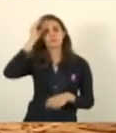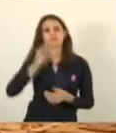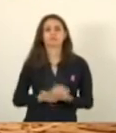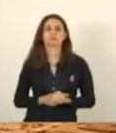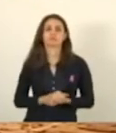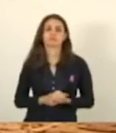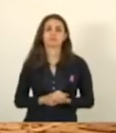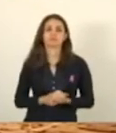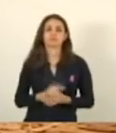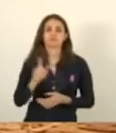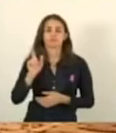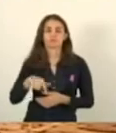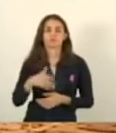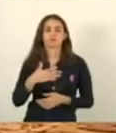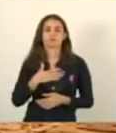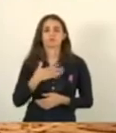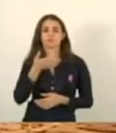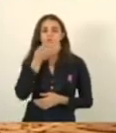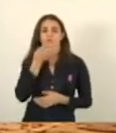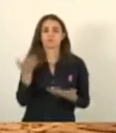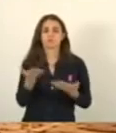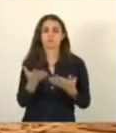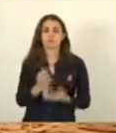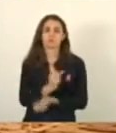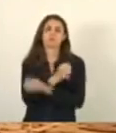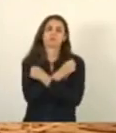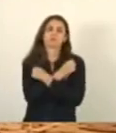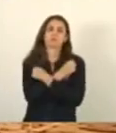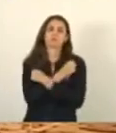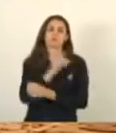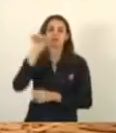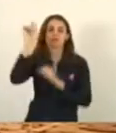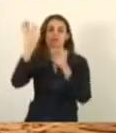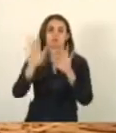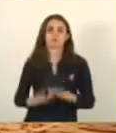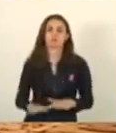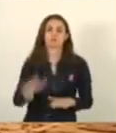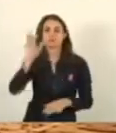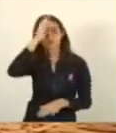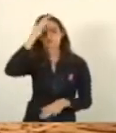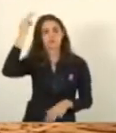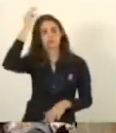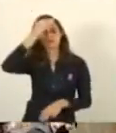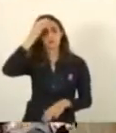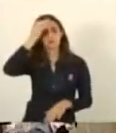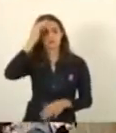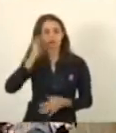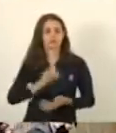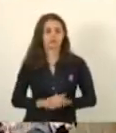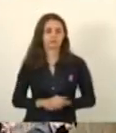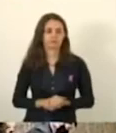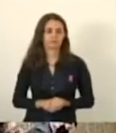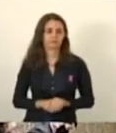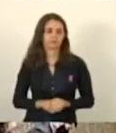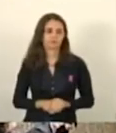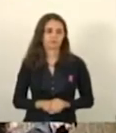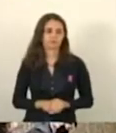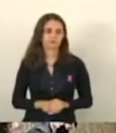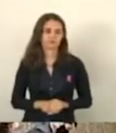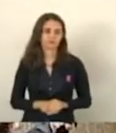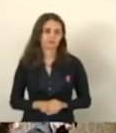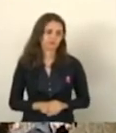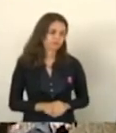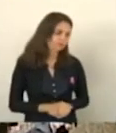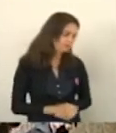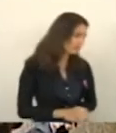Então, essa é a minha palavra de hoje. Um forte abraço e que Deus abençoe o nosso Espírito Santo. Com a palavra, deputado